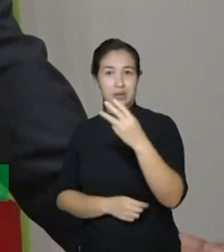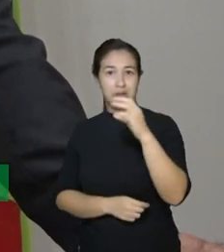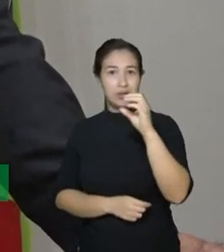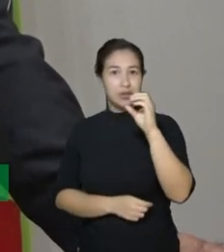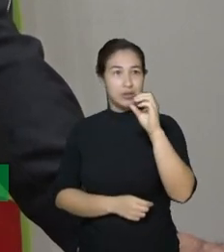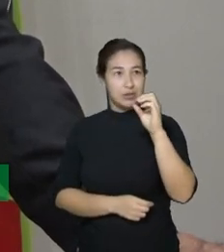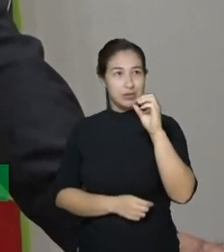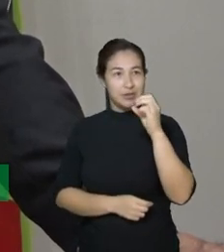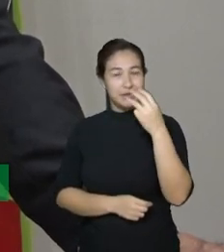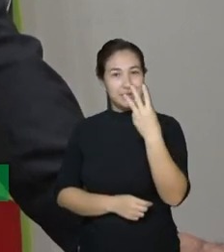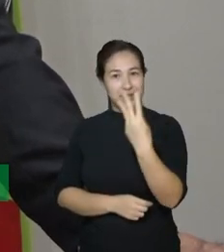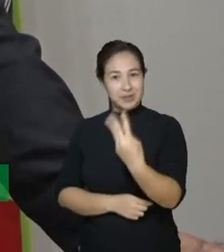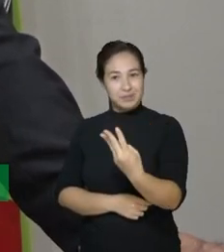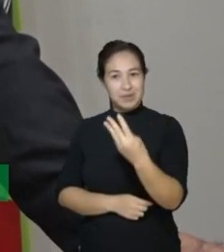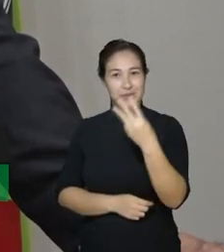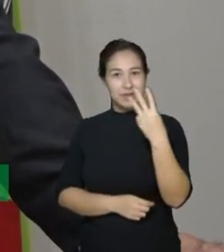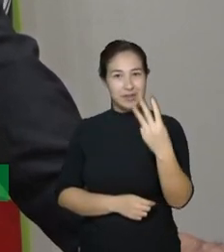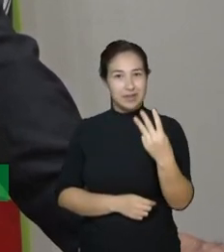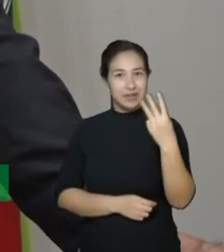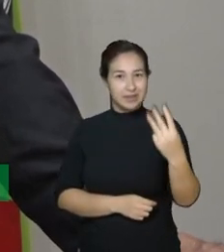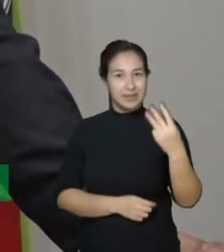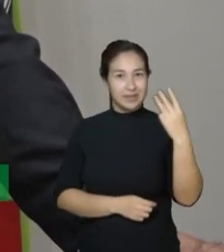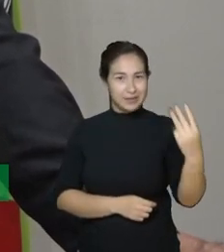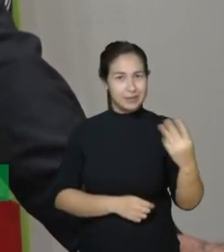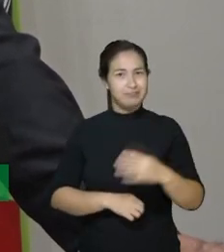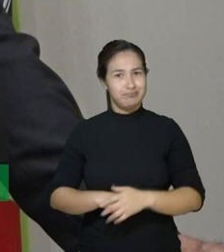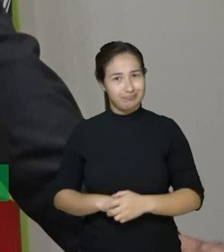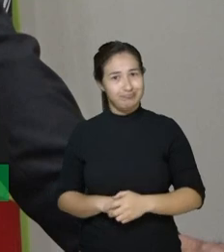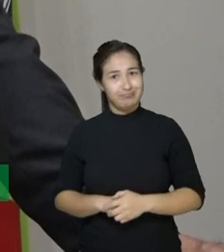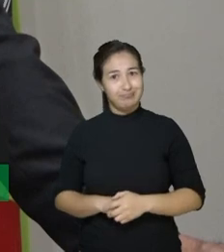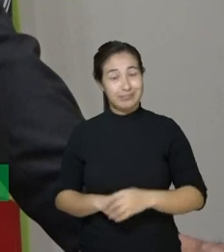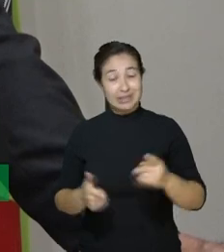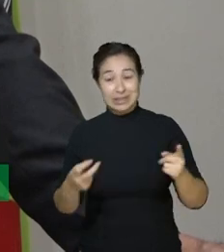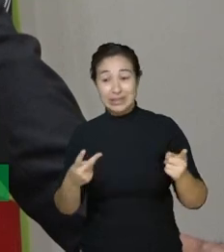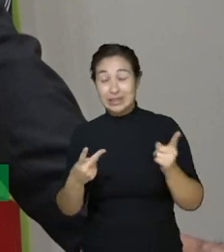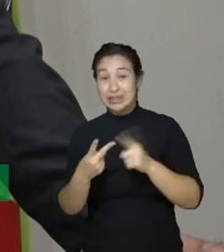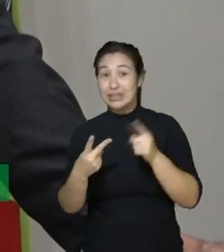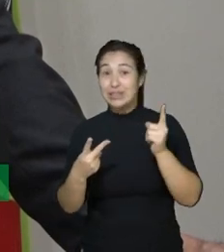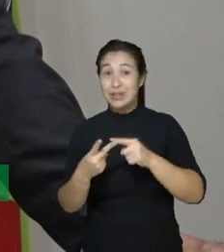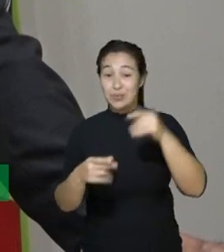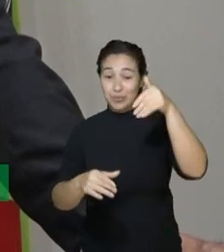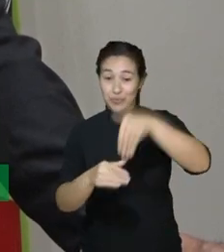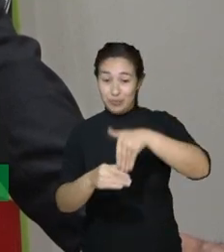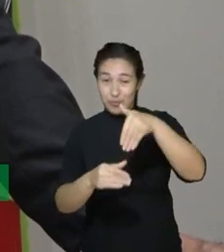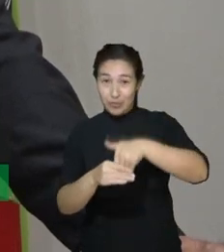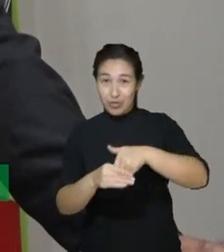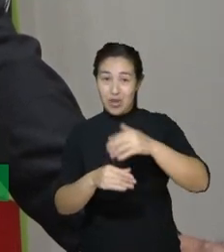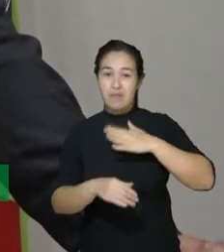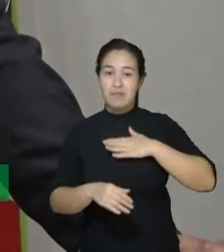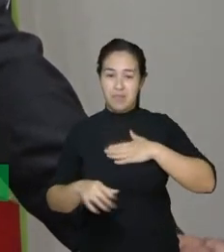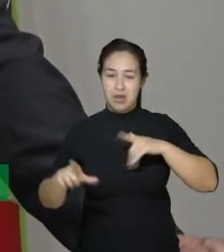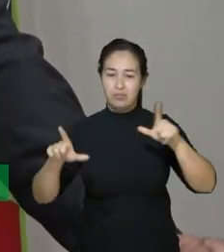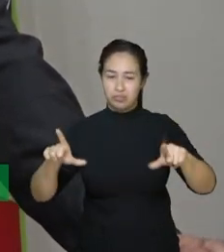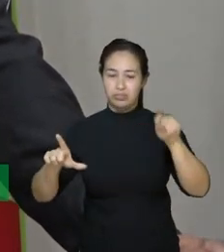3.333. Fui para uma segunda eleição votando em Romildo Titon,